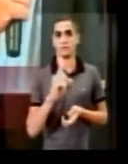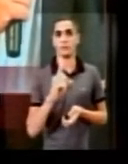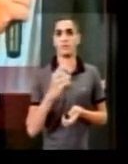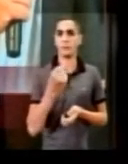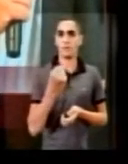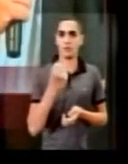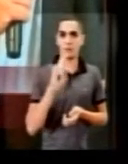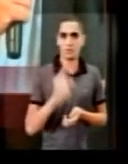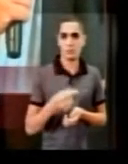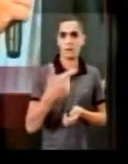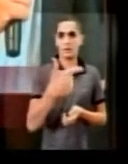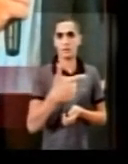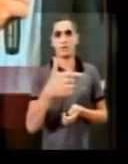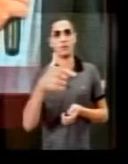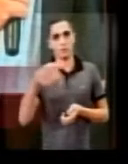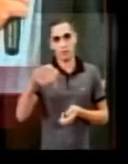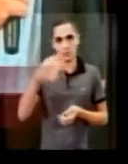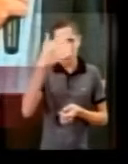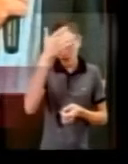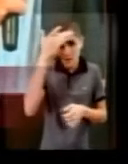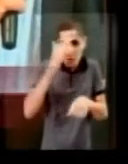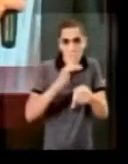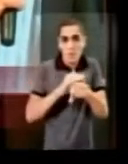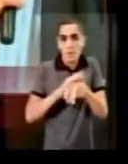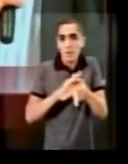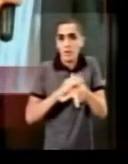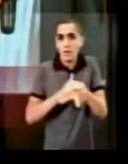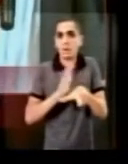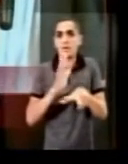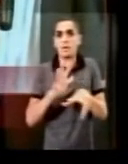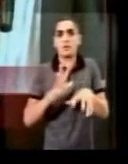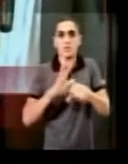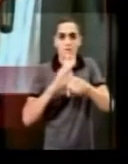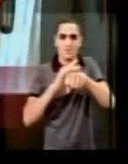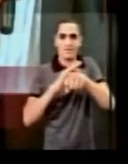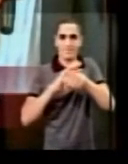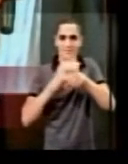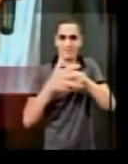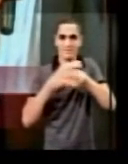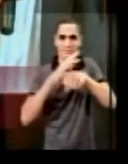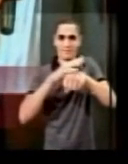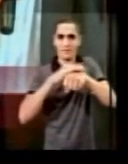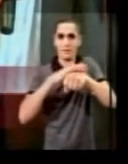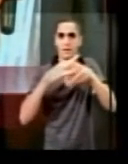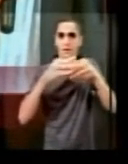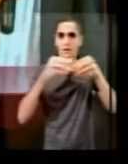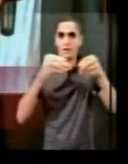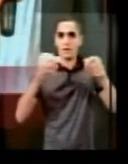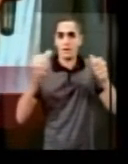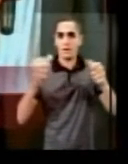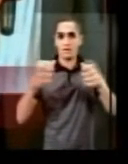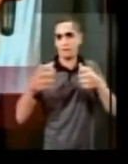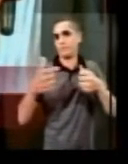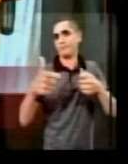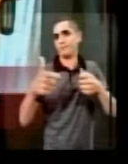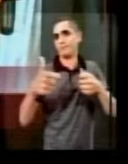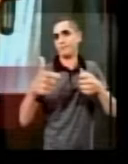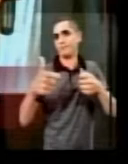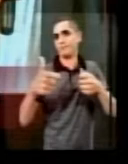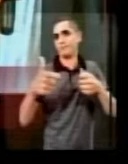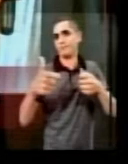18.027 pacientes que já se recuperaram, já são imunes à doença e não